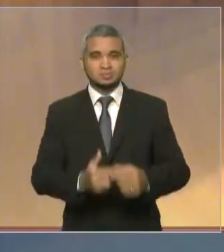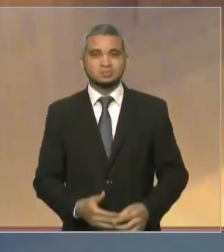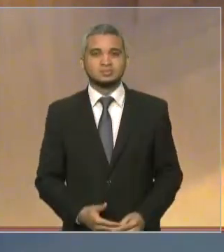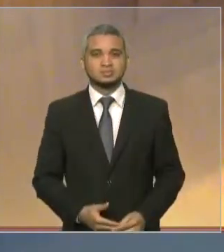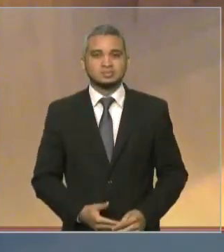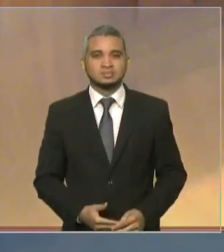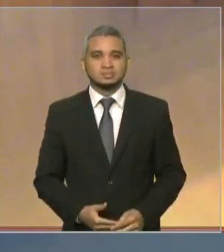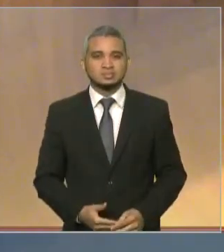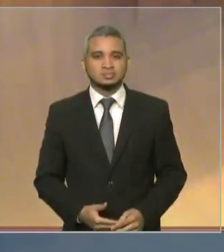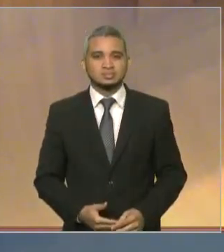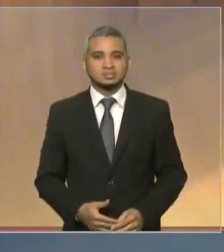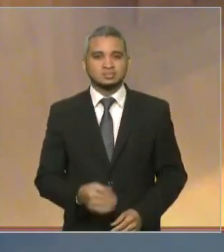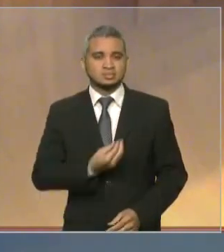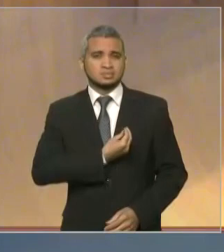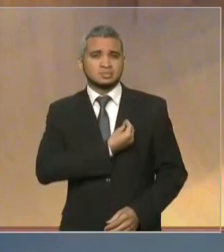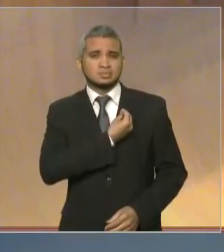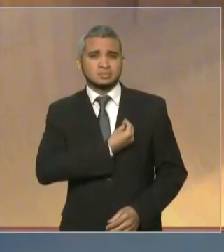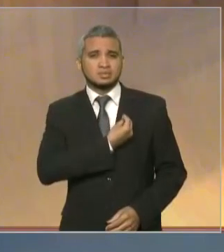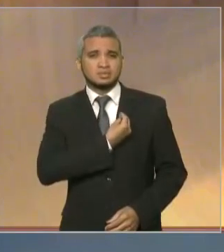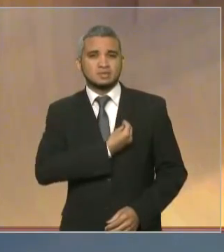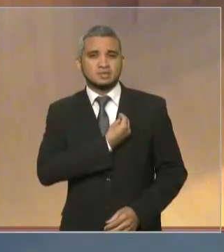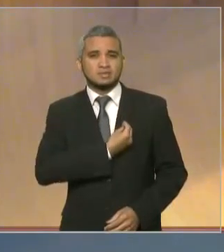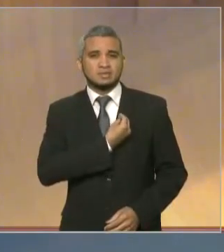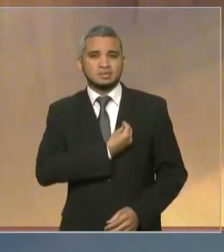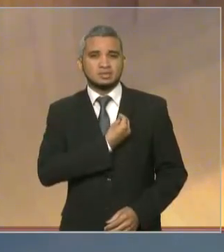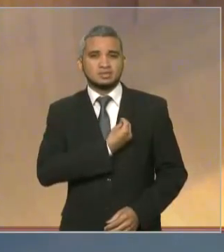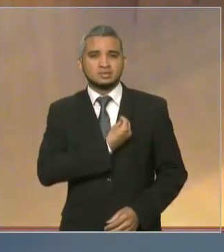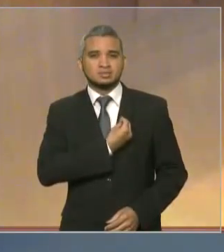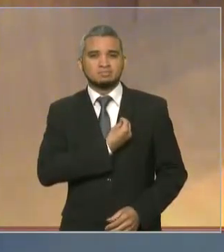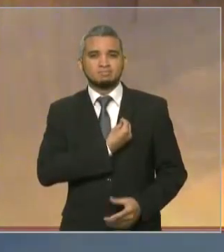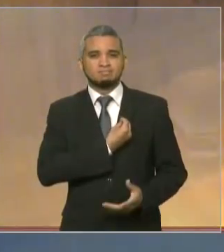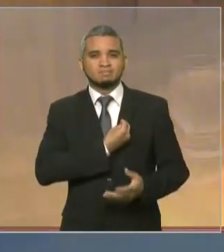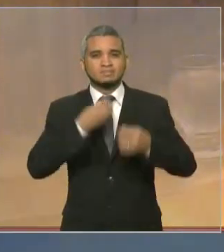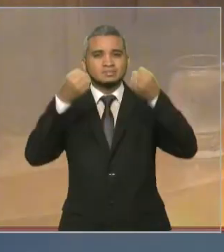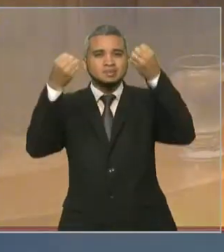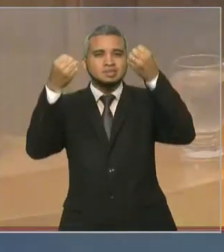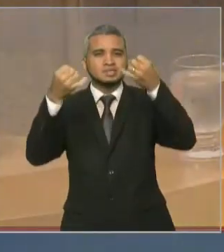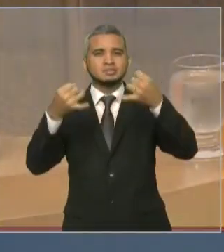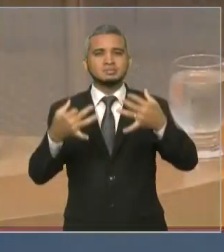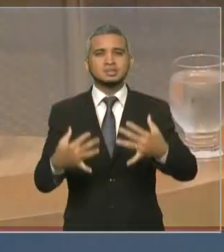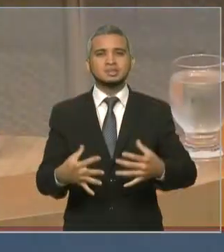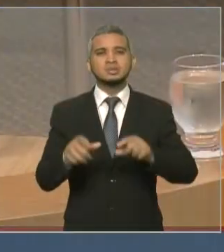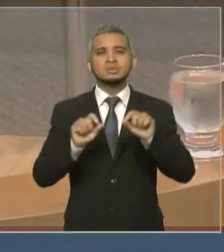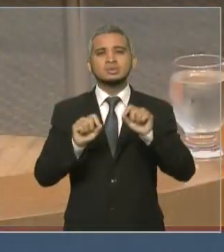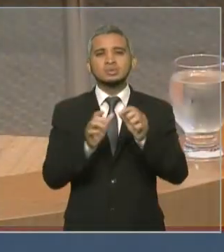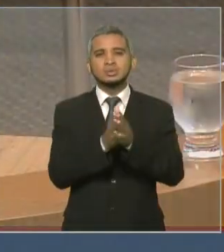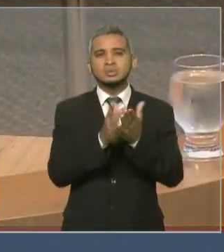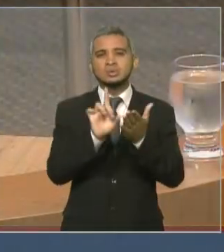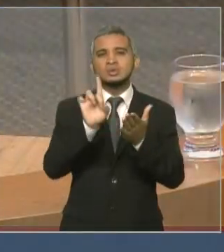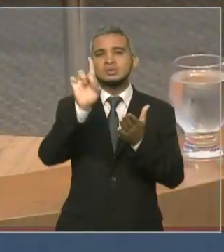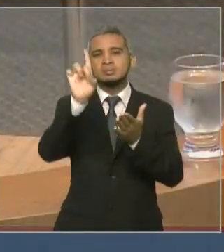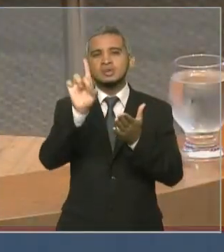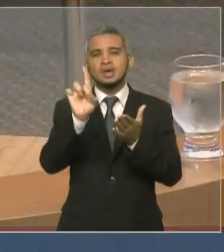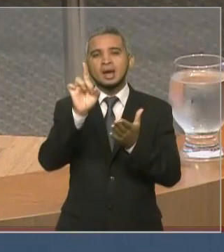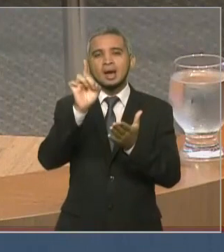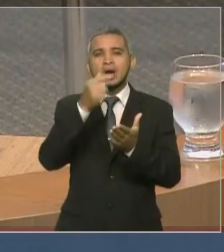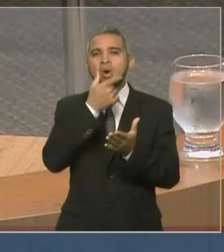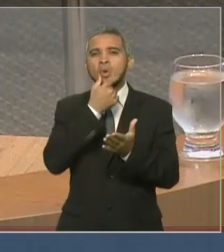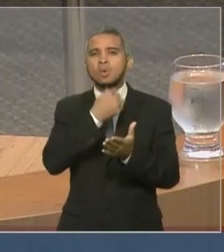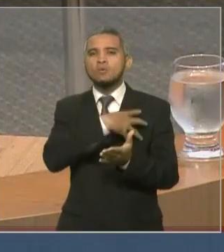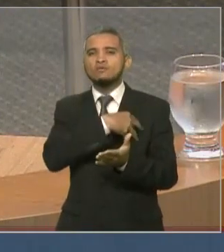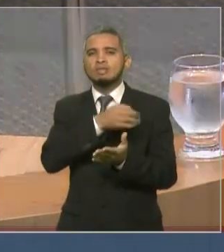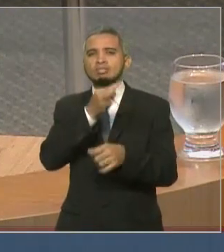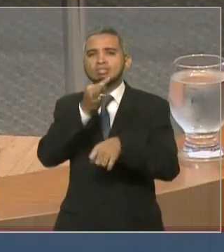a vida, no livro sagrado, diz que o filho pródigo voltou à casa paterna e foi recebido de